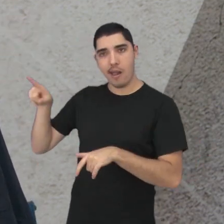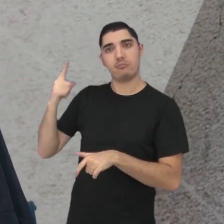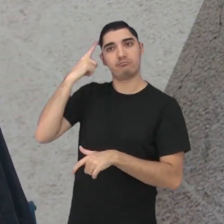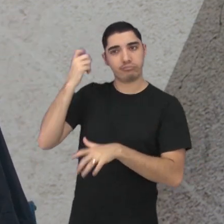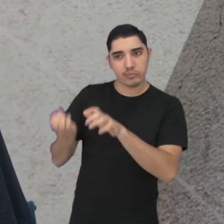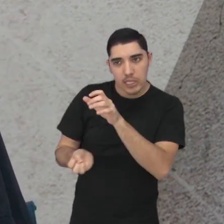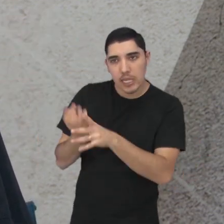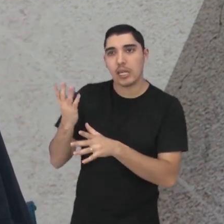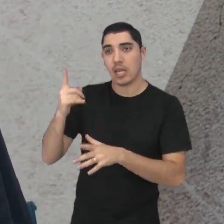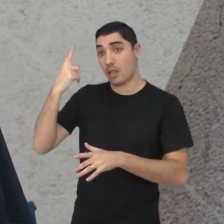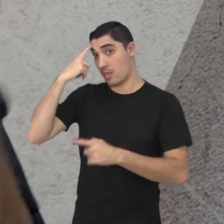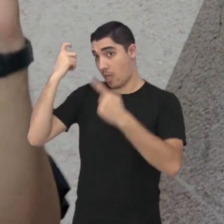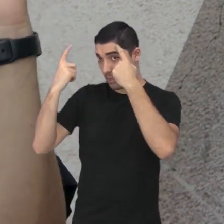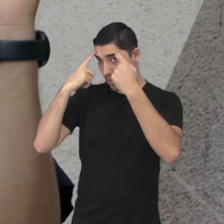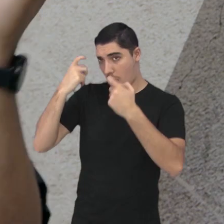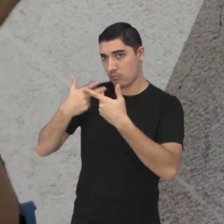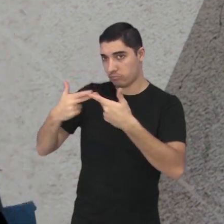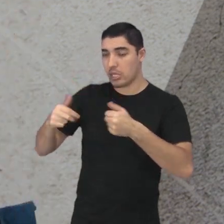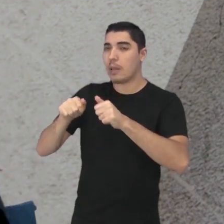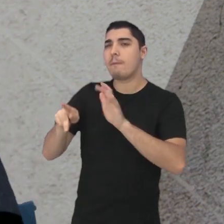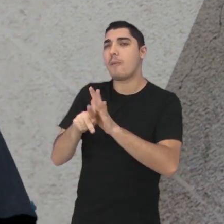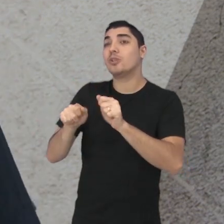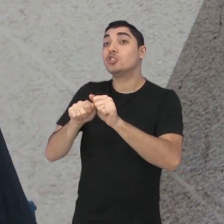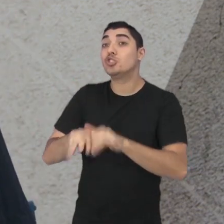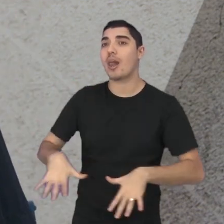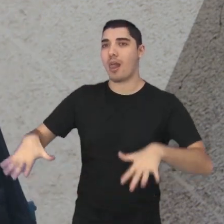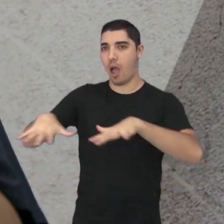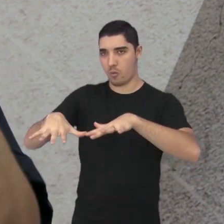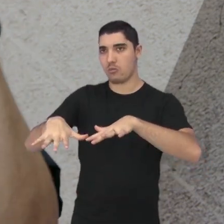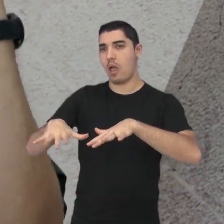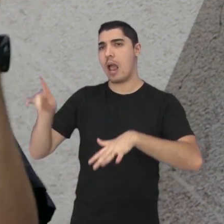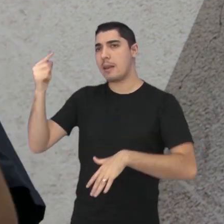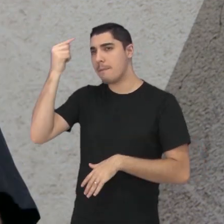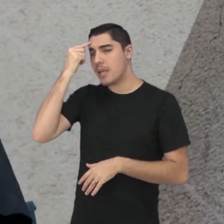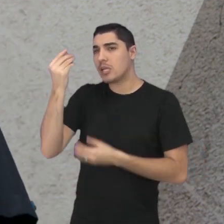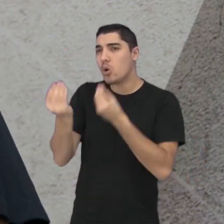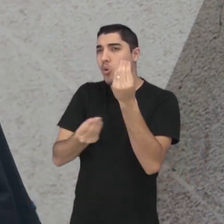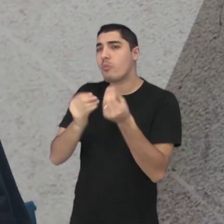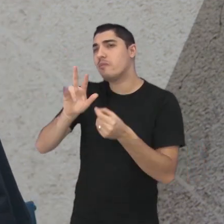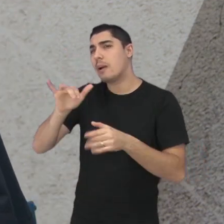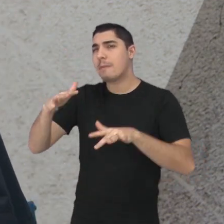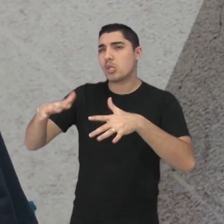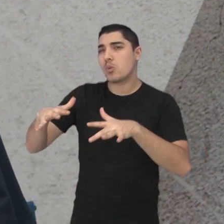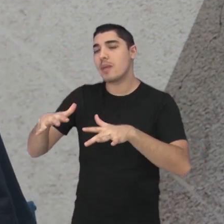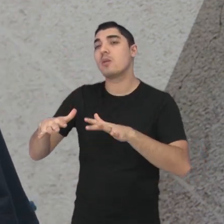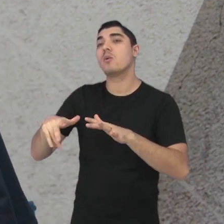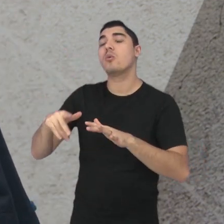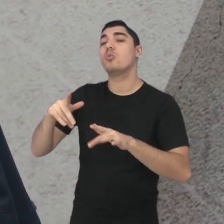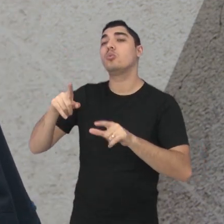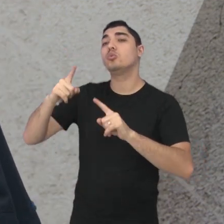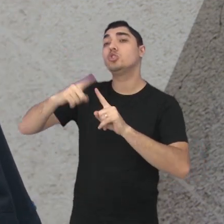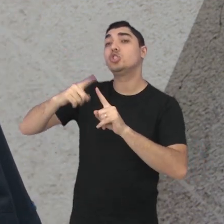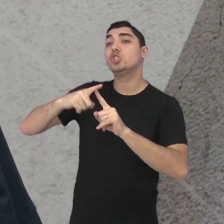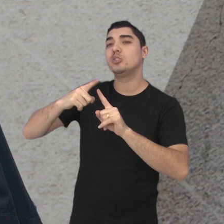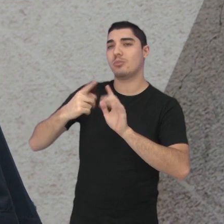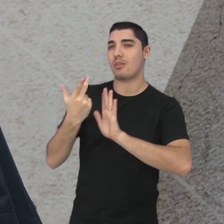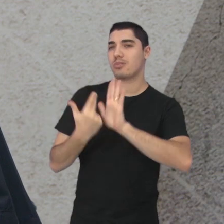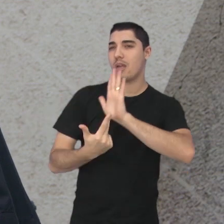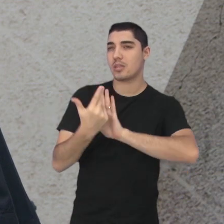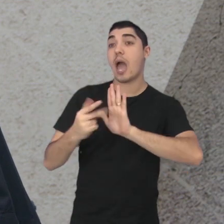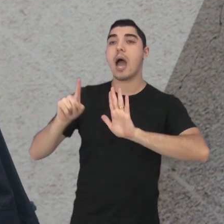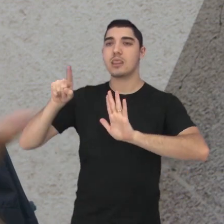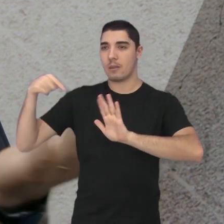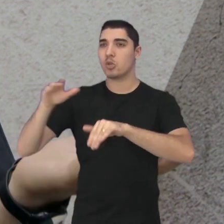ele monta toda essa ideia geral que ele vai querer, pensa mais ou menos como é que vai ser a arte que ele vai imaginar para o jogo, e aí ele começa a envolver